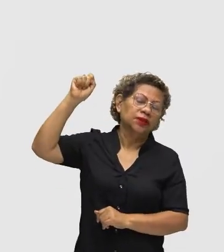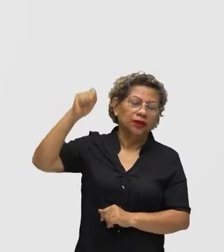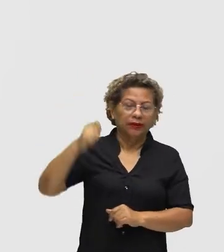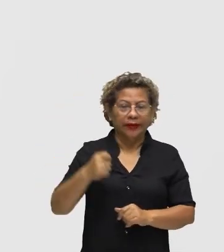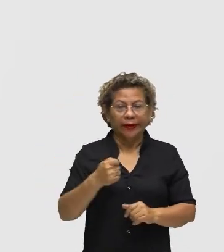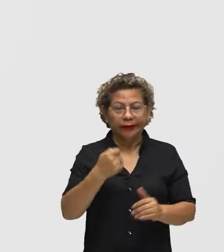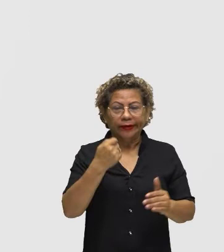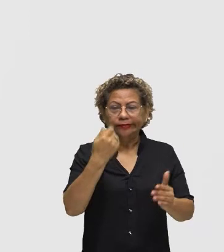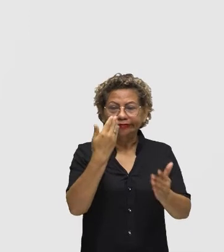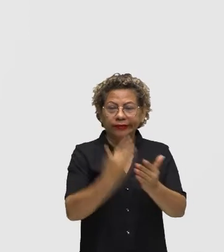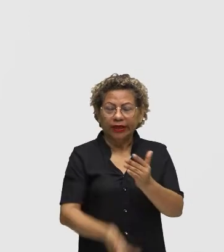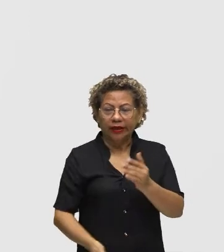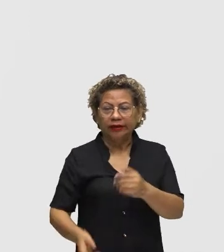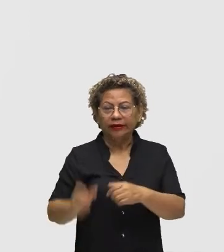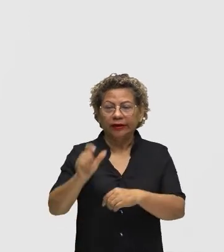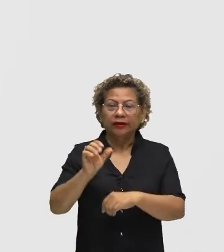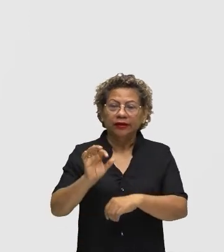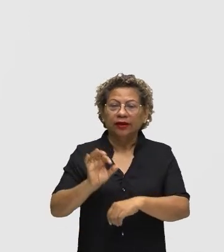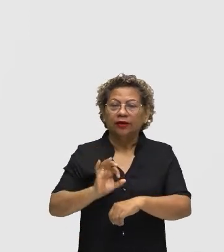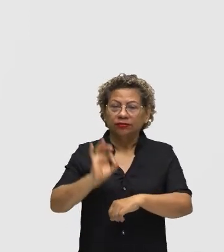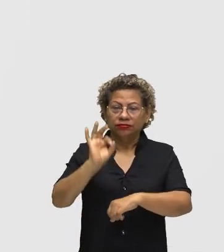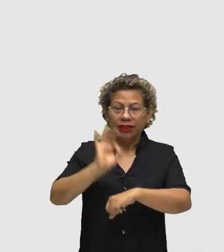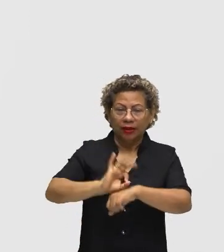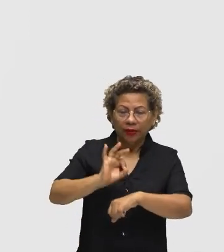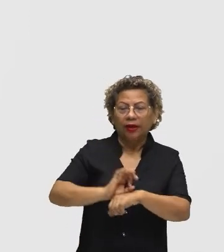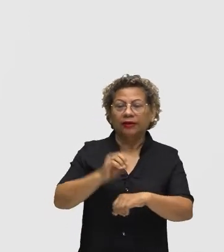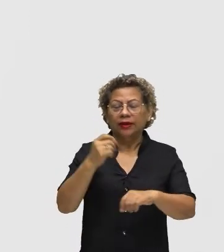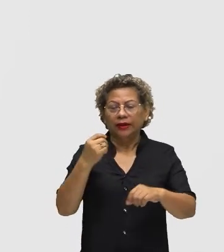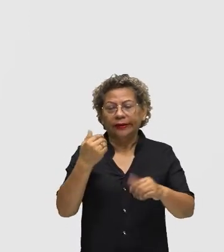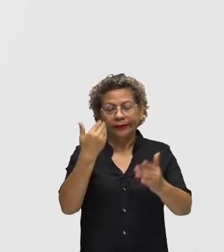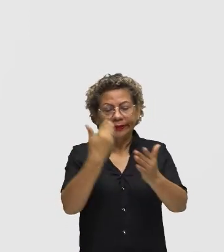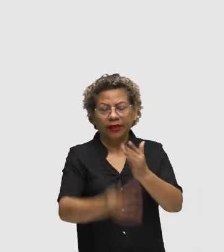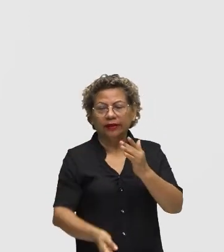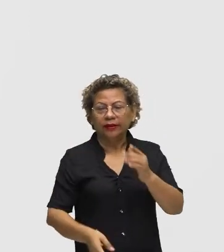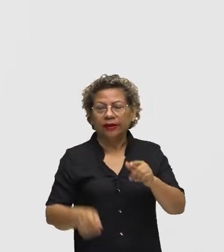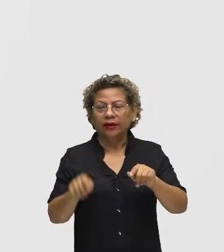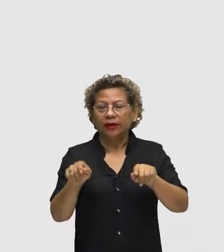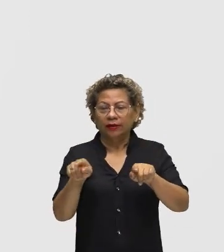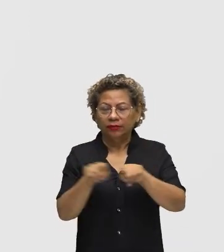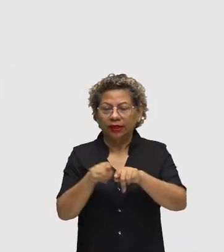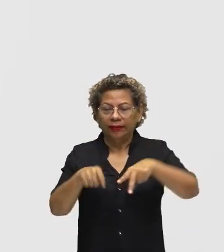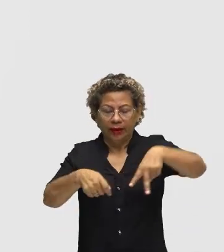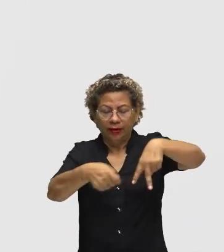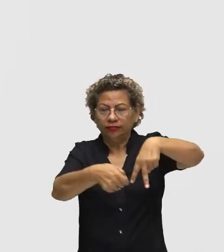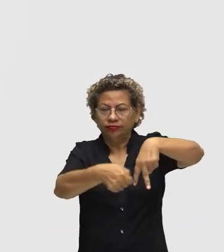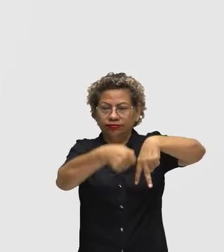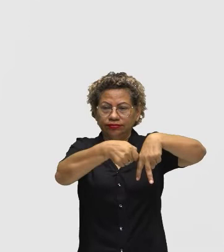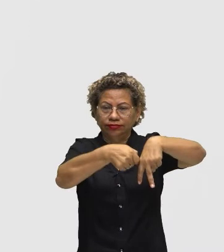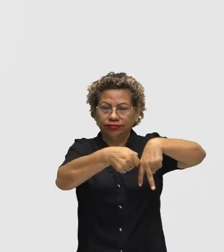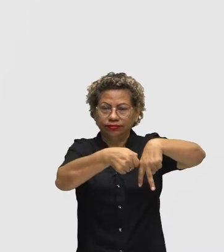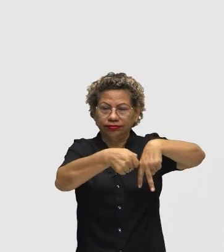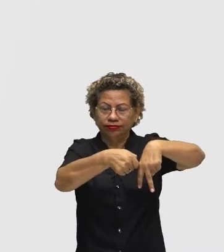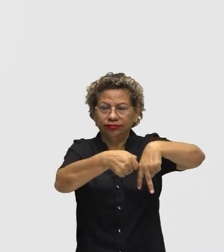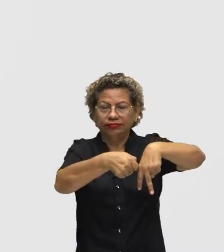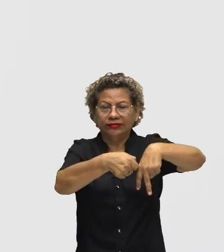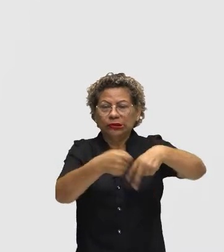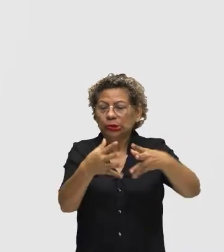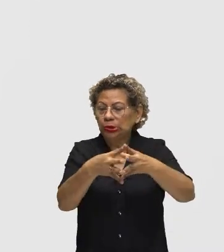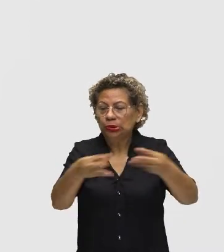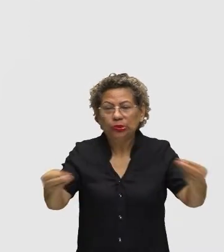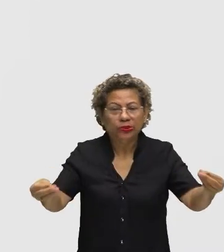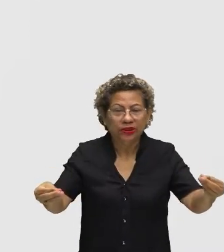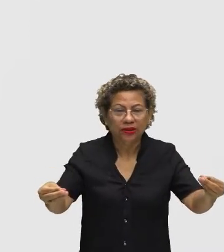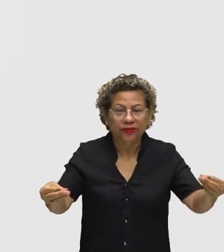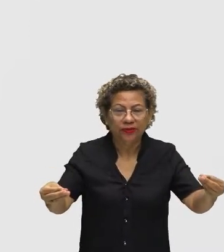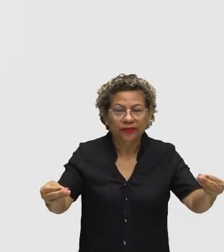e as moedas. Começou-se então a procurar pelos sapatos, já que as moedas estariam ali dentro, né? Porque era